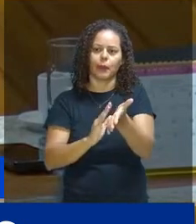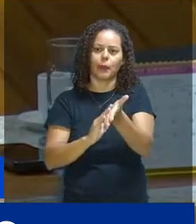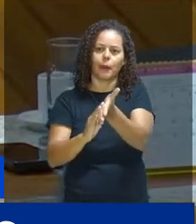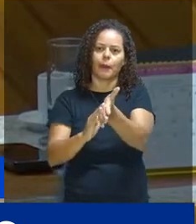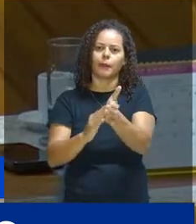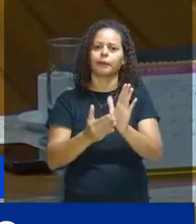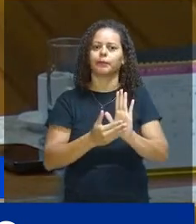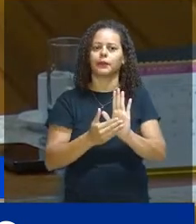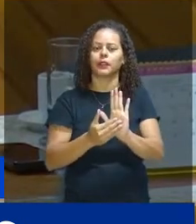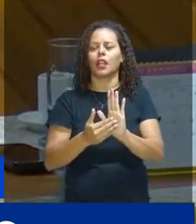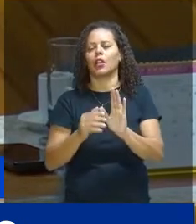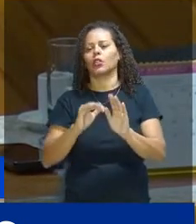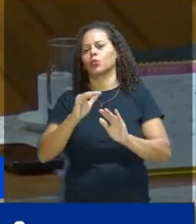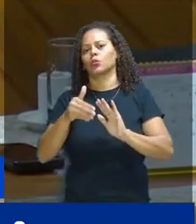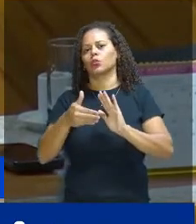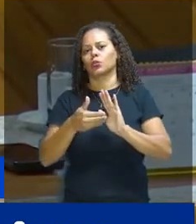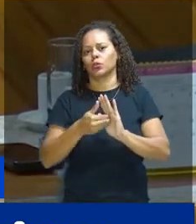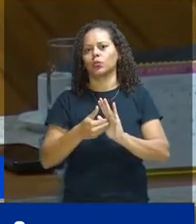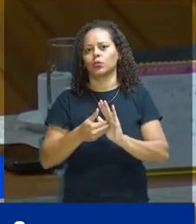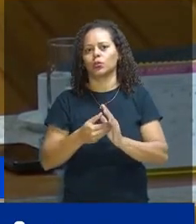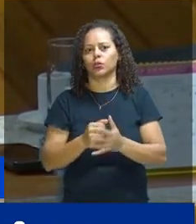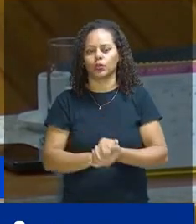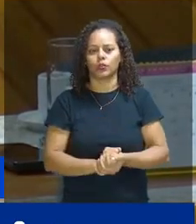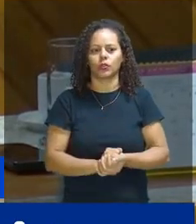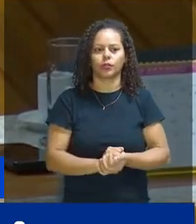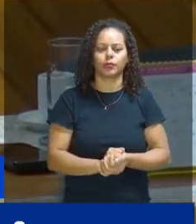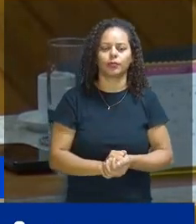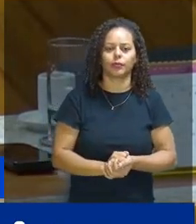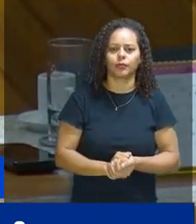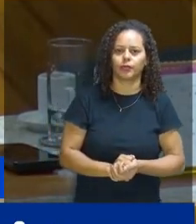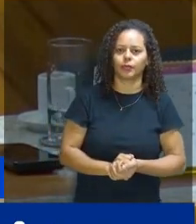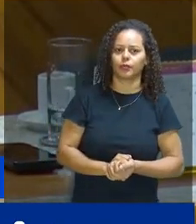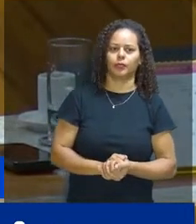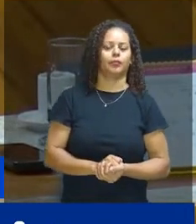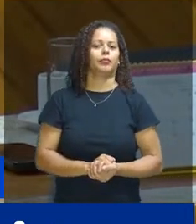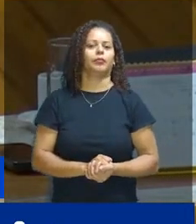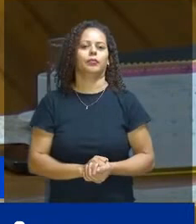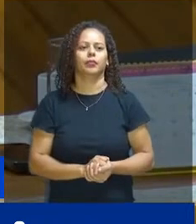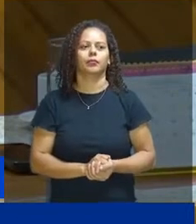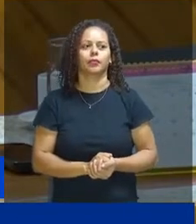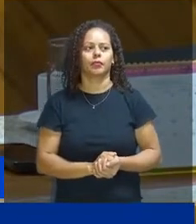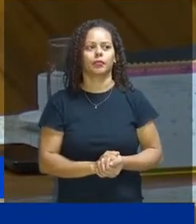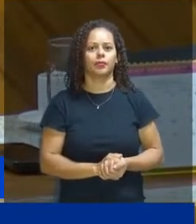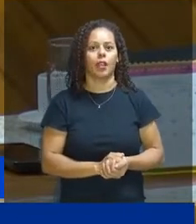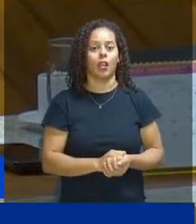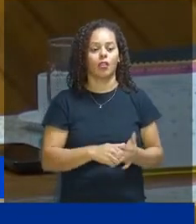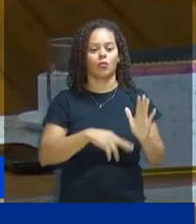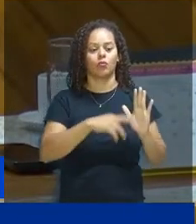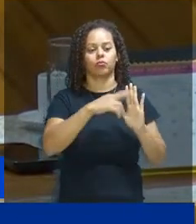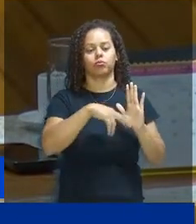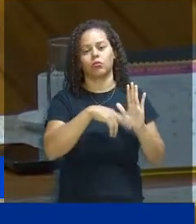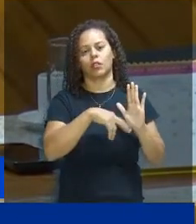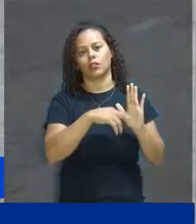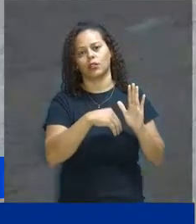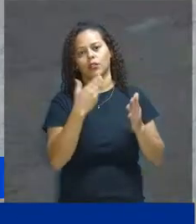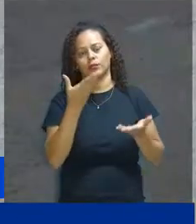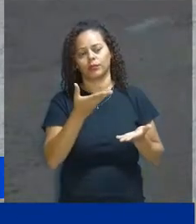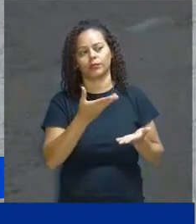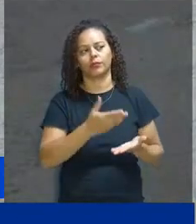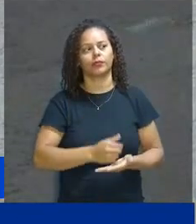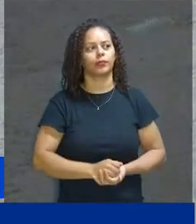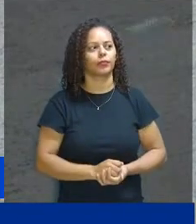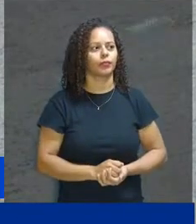coloquei entre parênteses um S e C, né, que é assim como está escrito, porque foram literais. Esse é o relatório, senhor presidente.